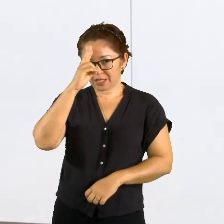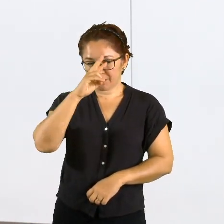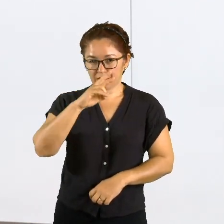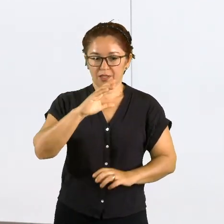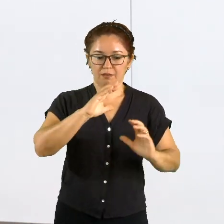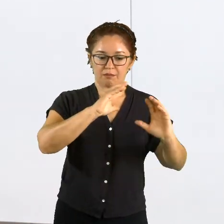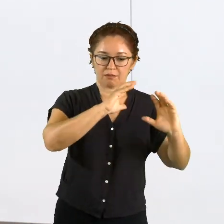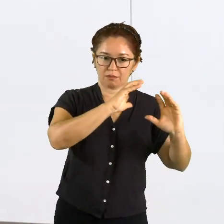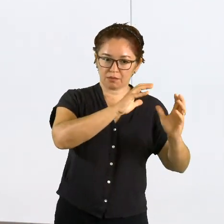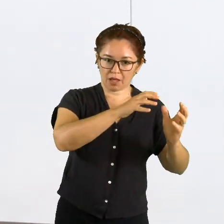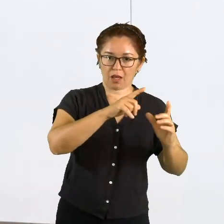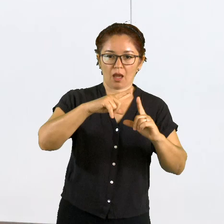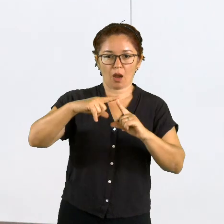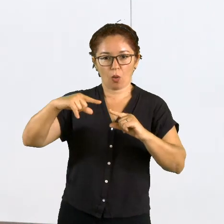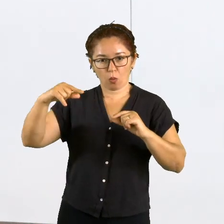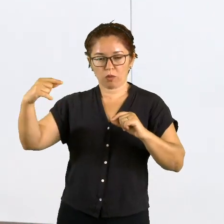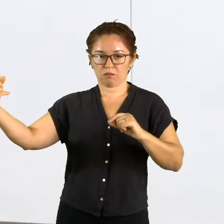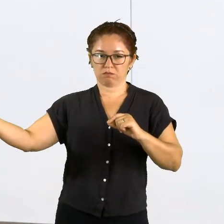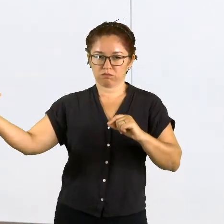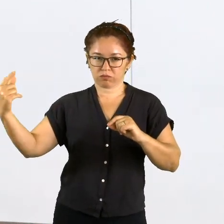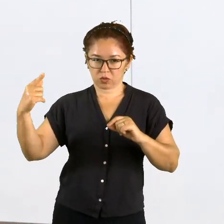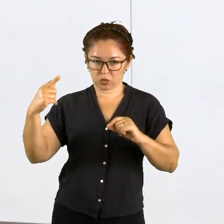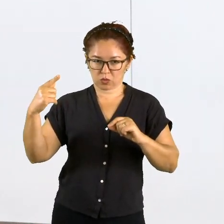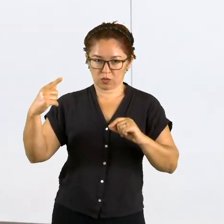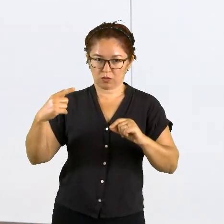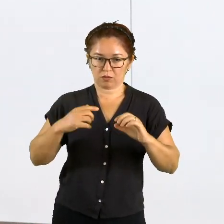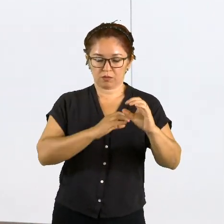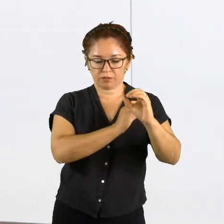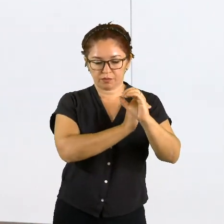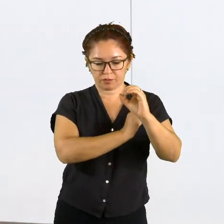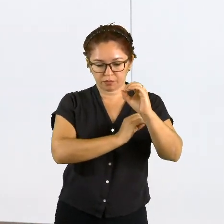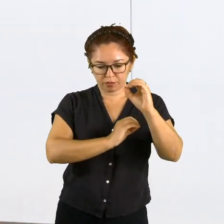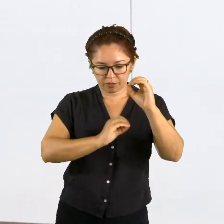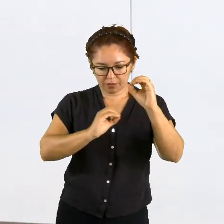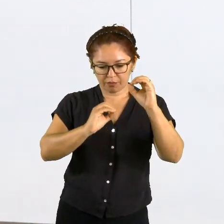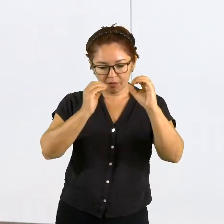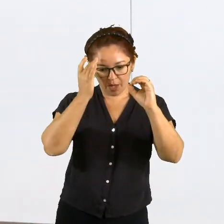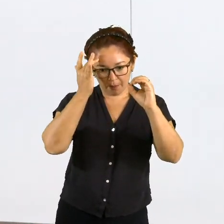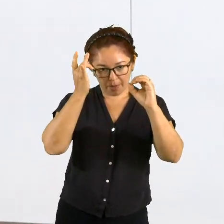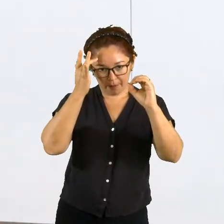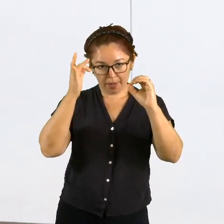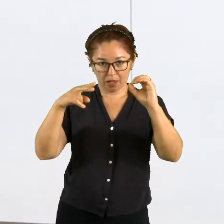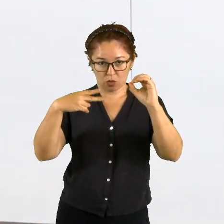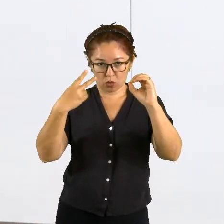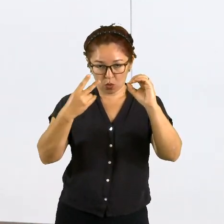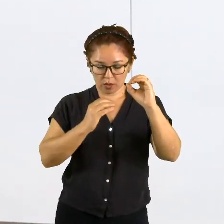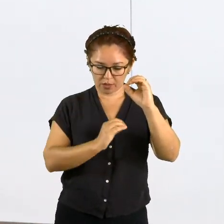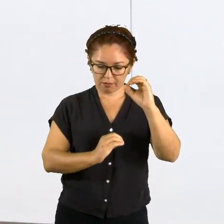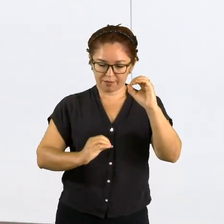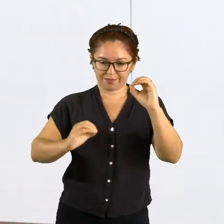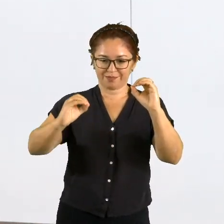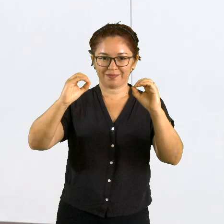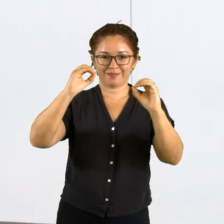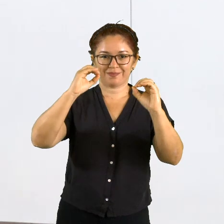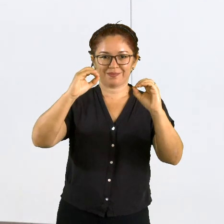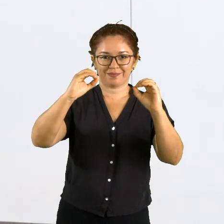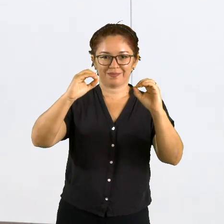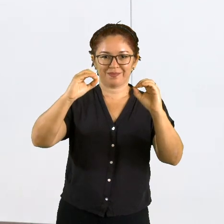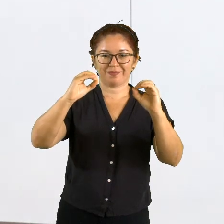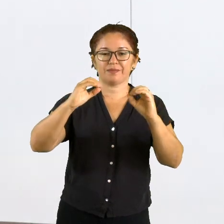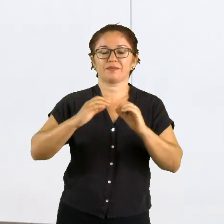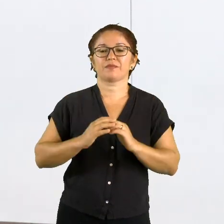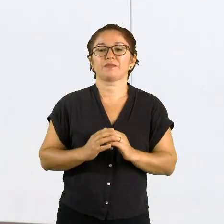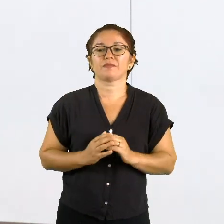demorar 2 dias a mais para completar, para voltar a ter uma nova Lua nova. Começou Lua